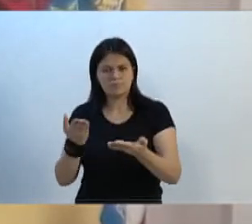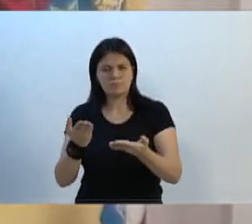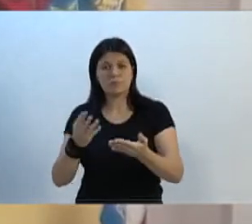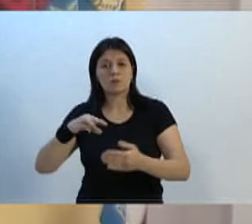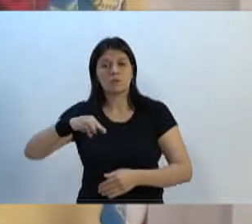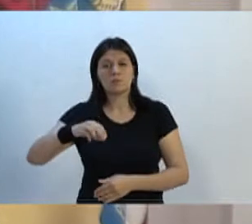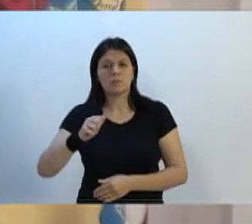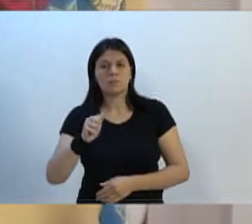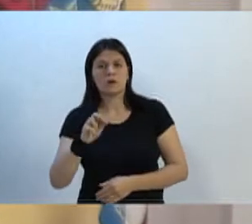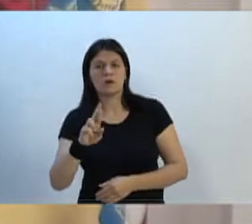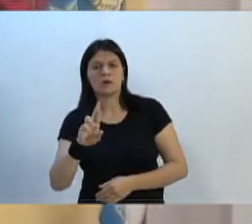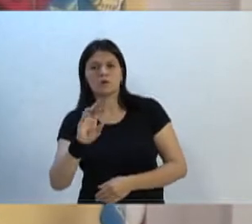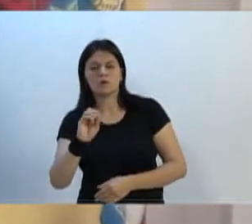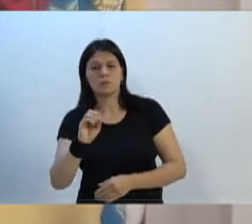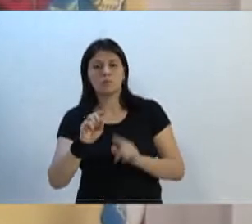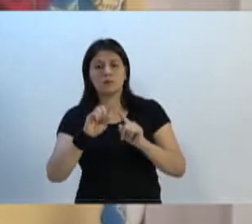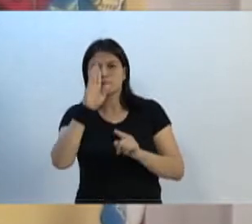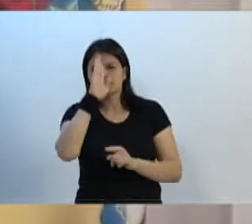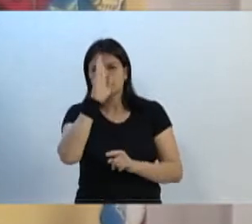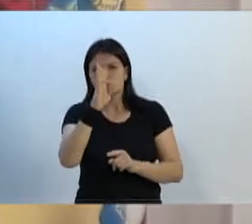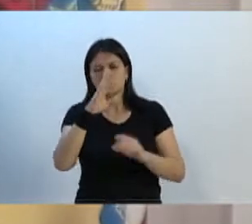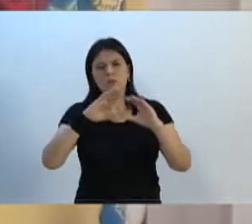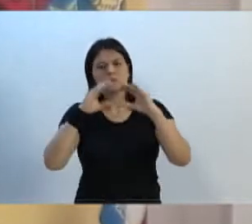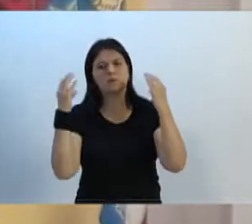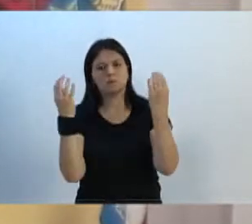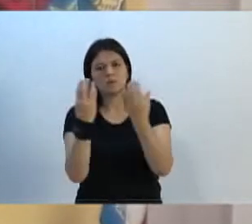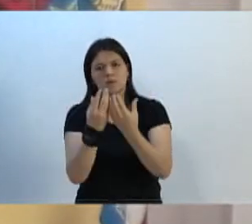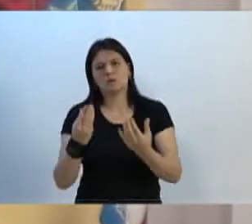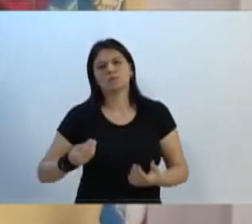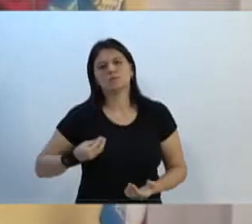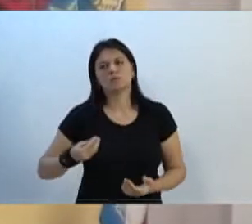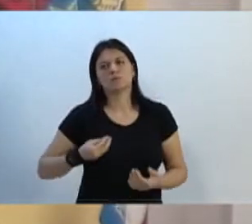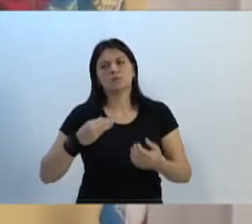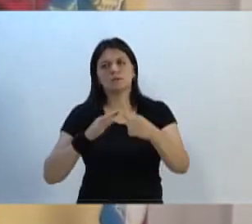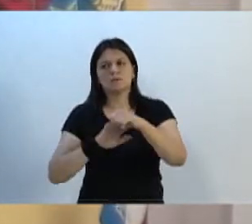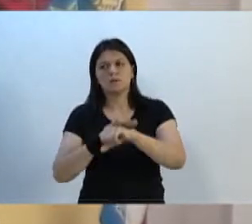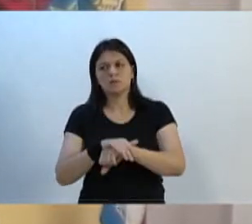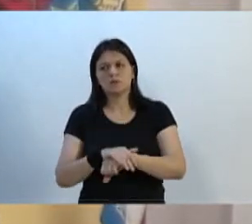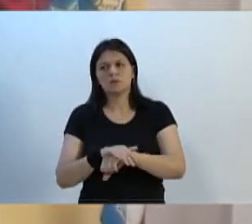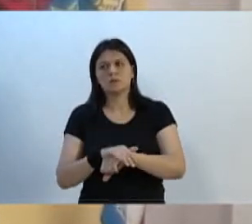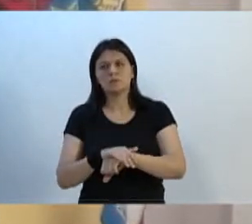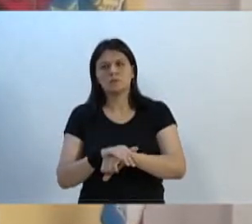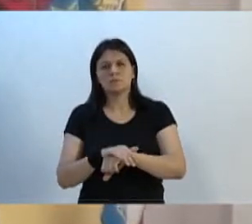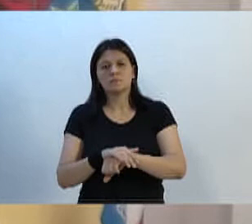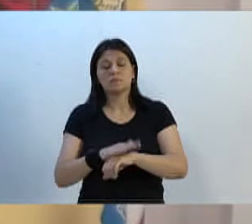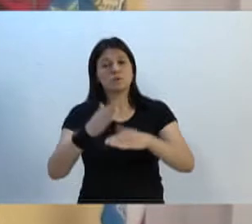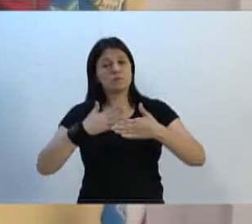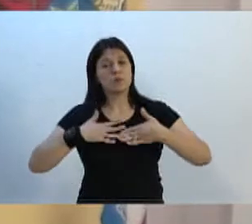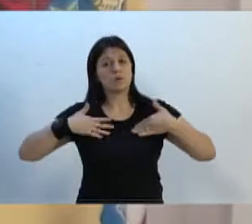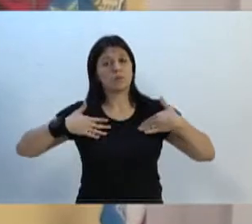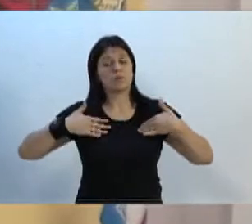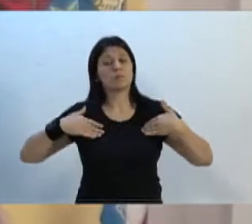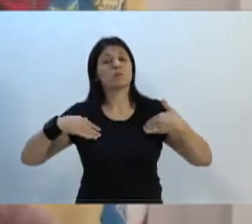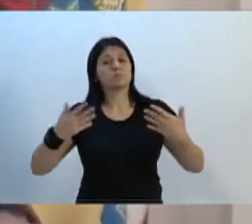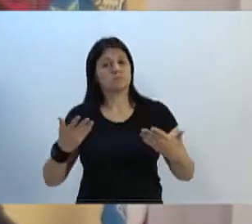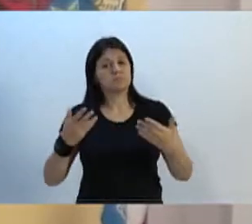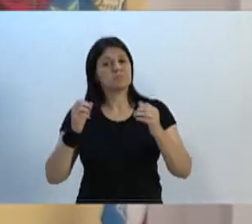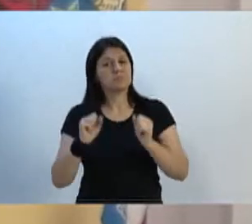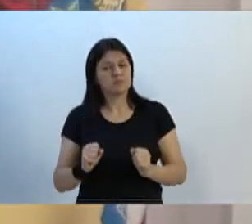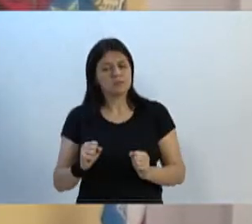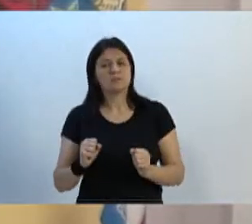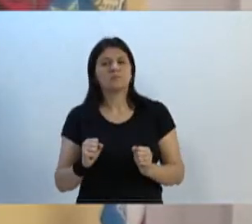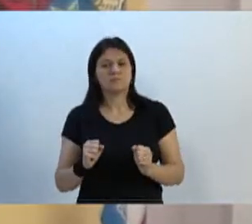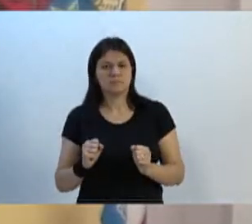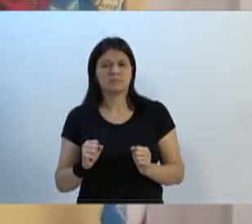Mauro mas principalmente a nossa comunidade que se faz presente nessa noite é uma honra privilégio né poder contar